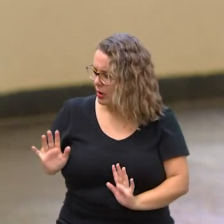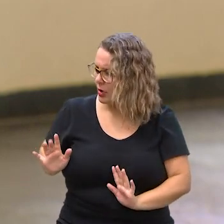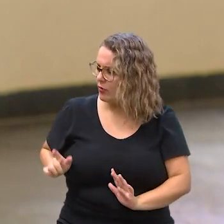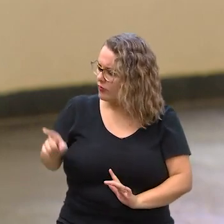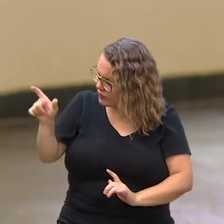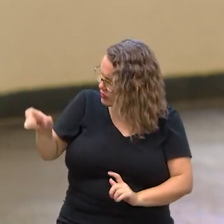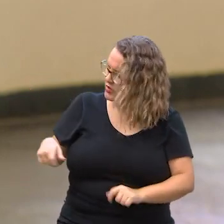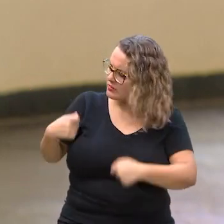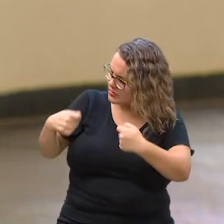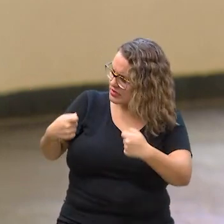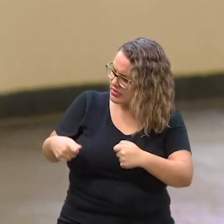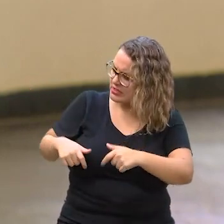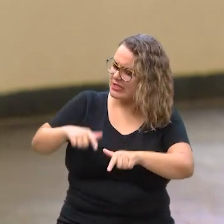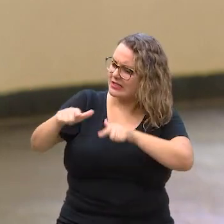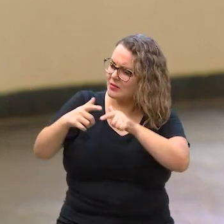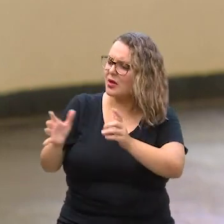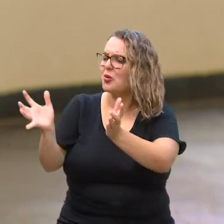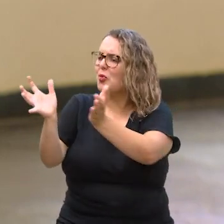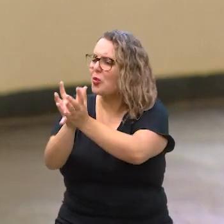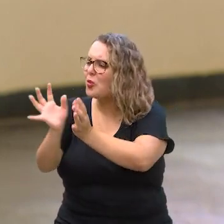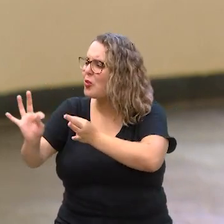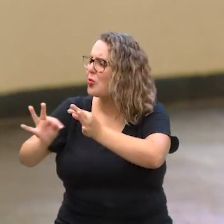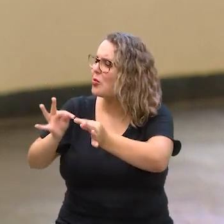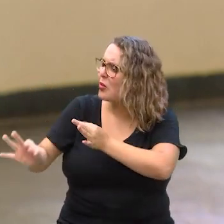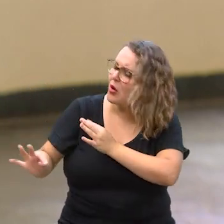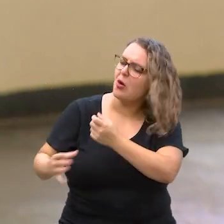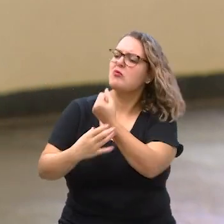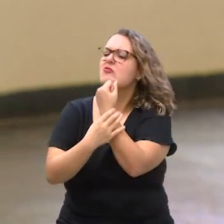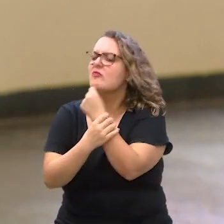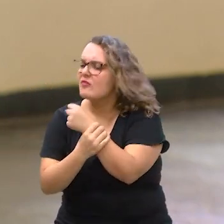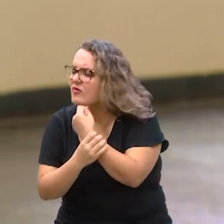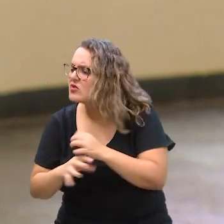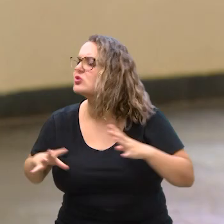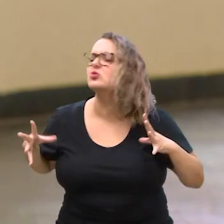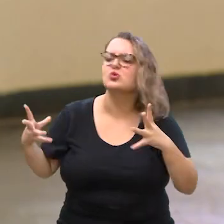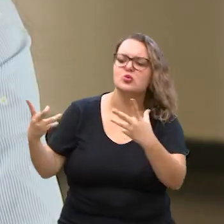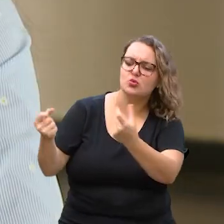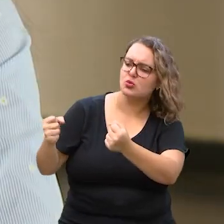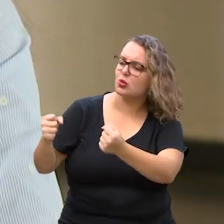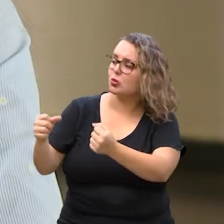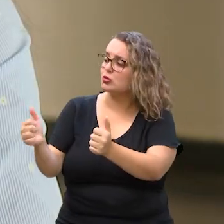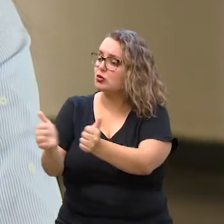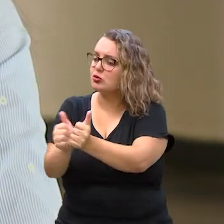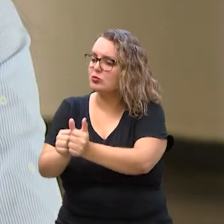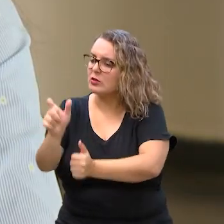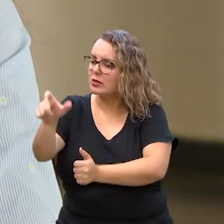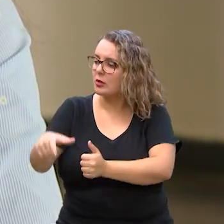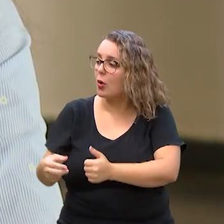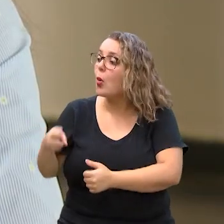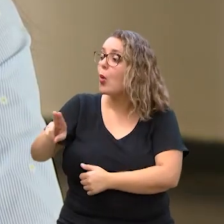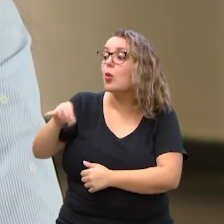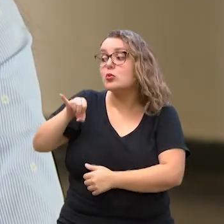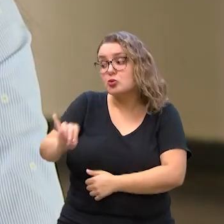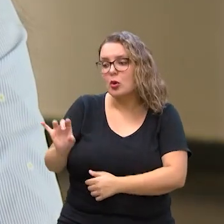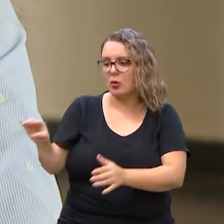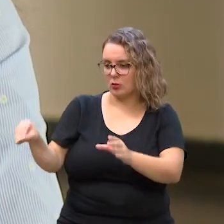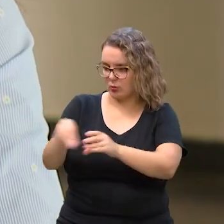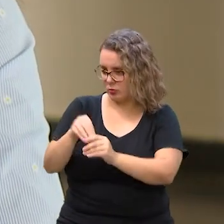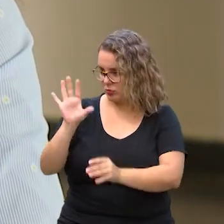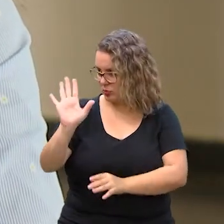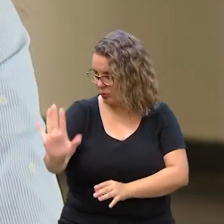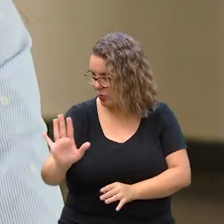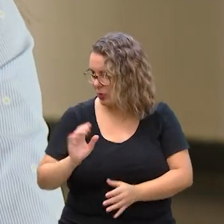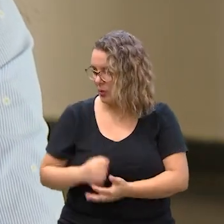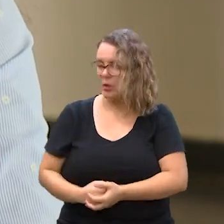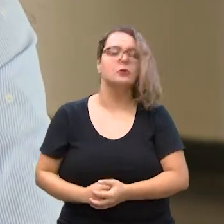também tem que trabalhar com a comissão técnica, com o fisioterapeuta, com todo mundo que está em volta, ou é um trabalho só com o atleta? Com